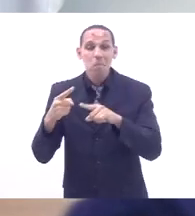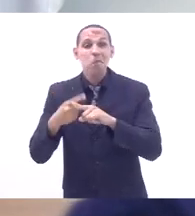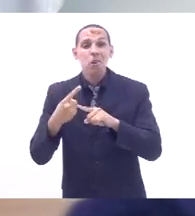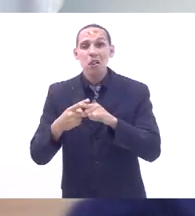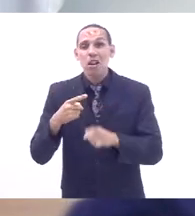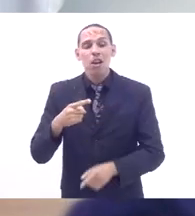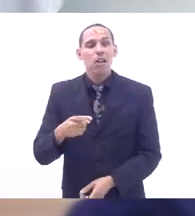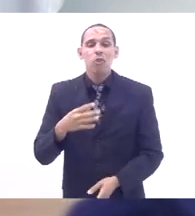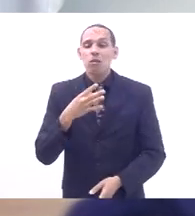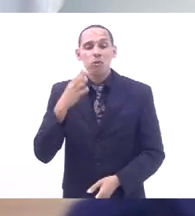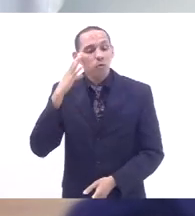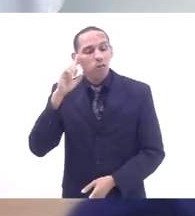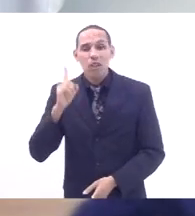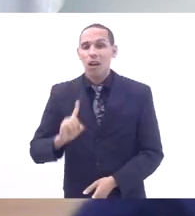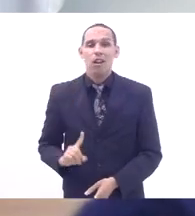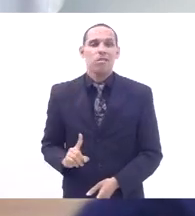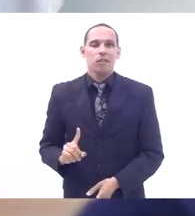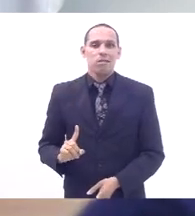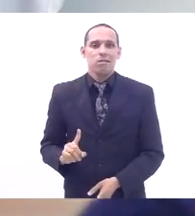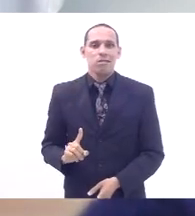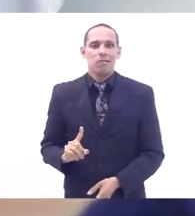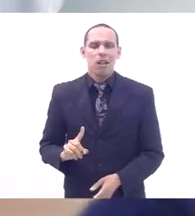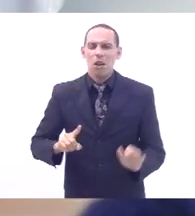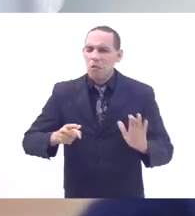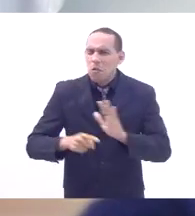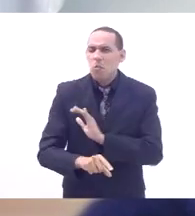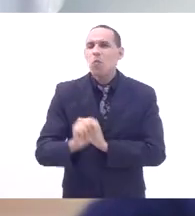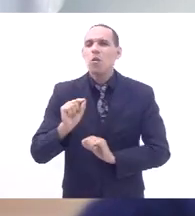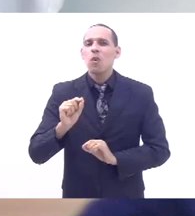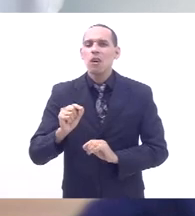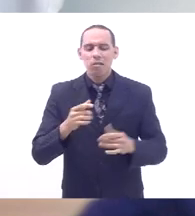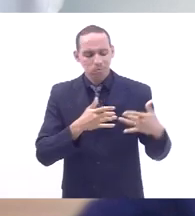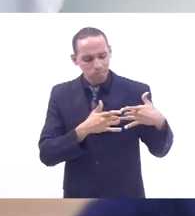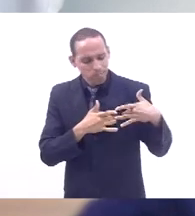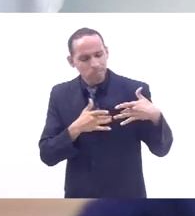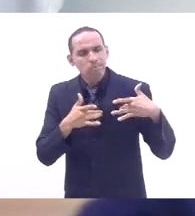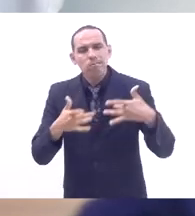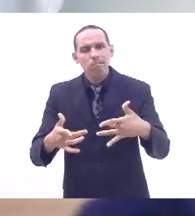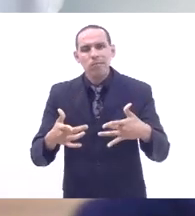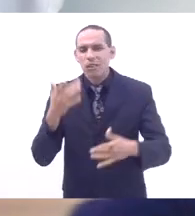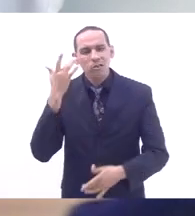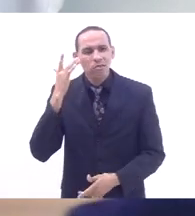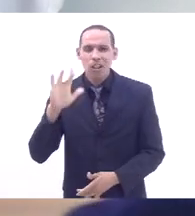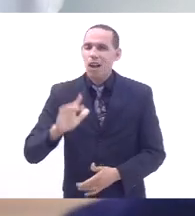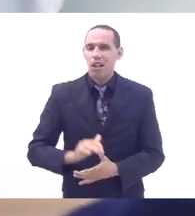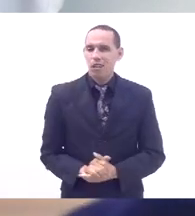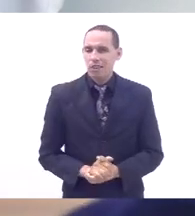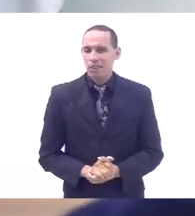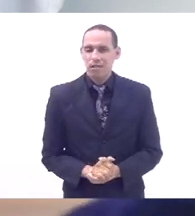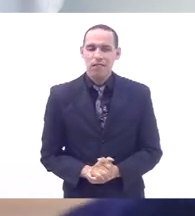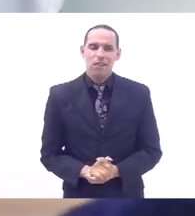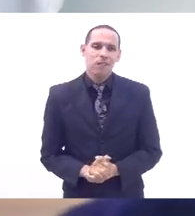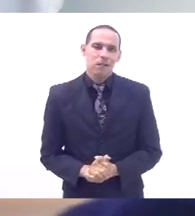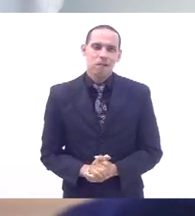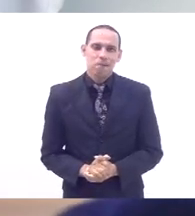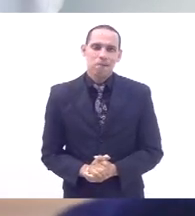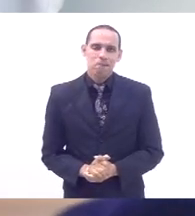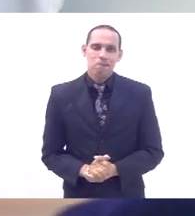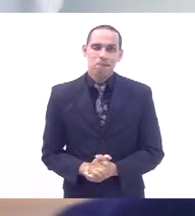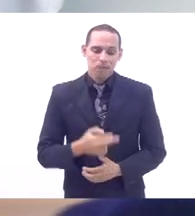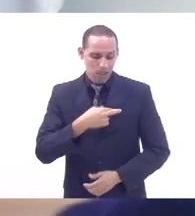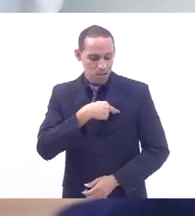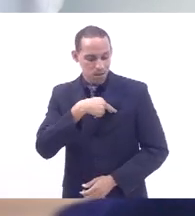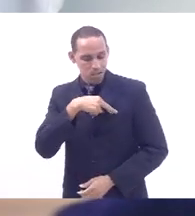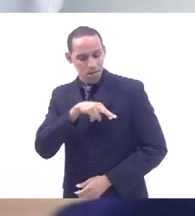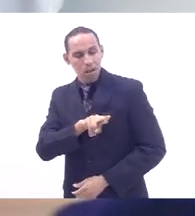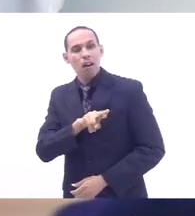sabem. Não sabem a fundo o que é se doar, não sabem a fundo o que a